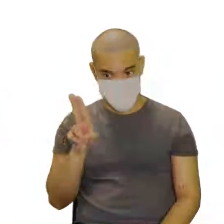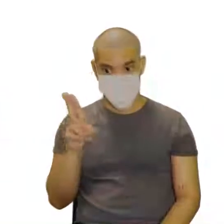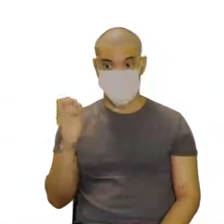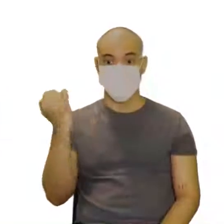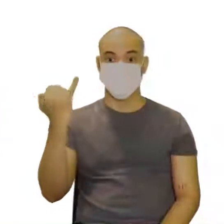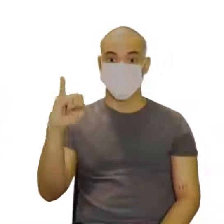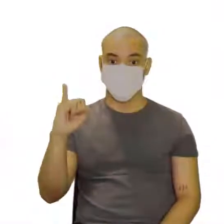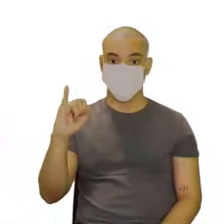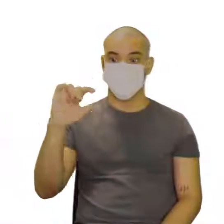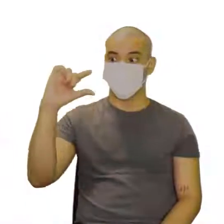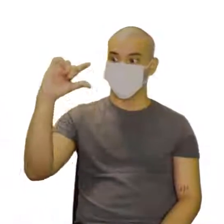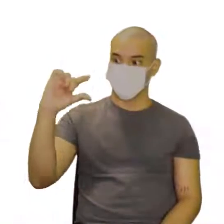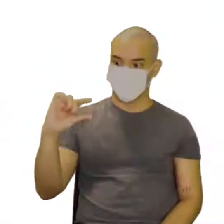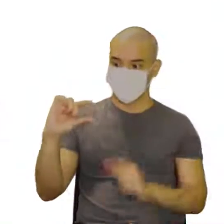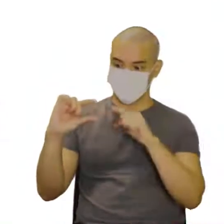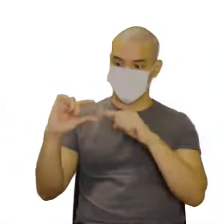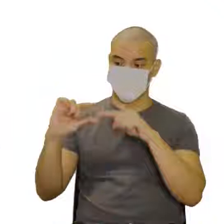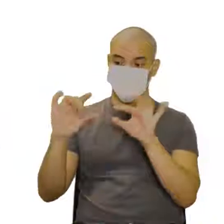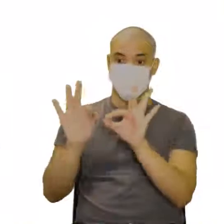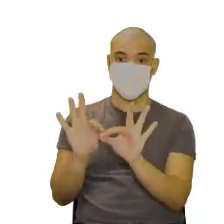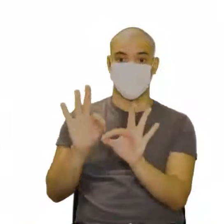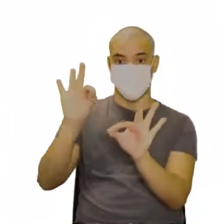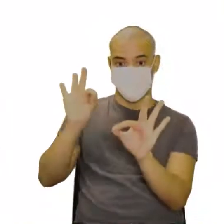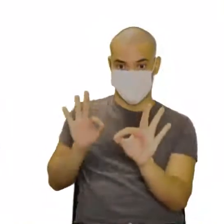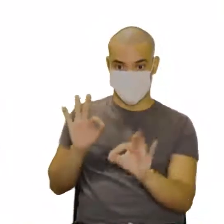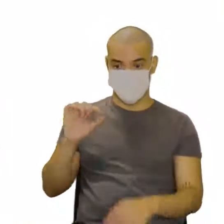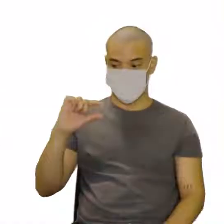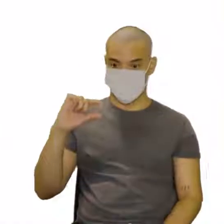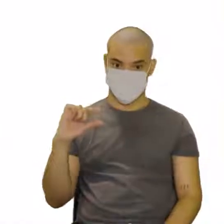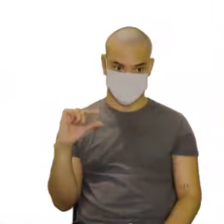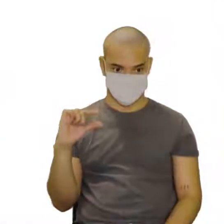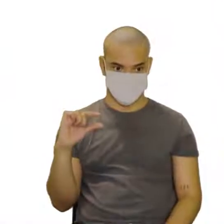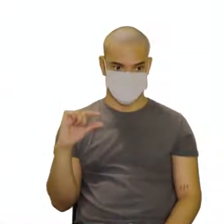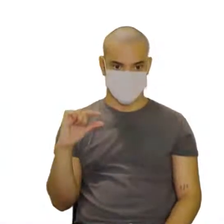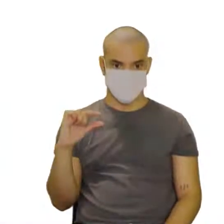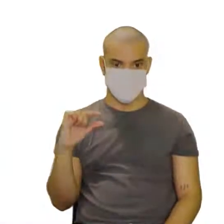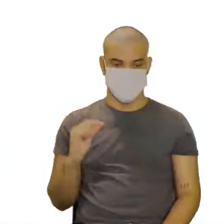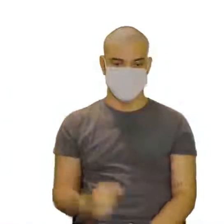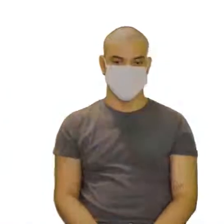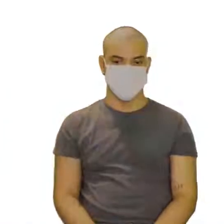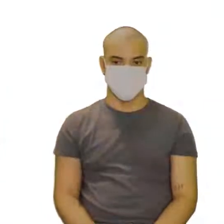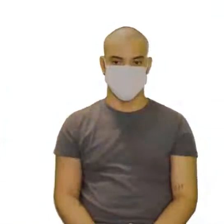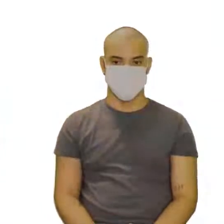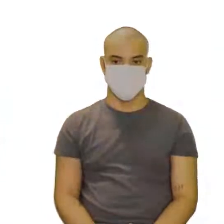quanto menor é a distância, deixa eu pegar aqui outra cor,